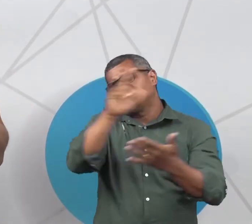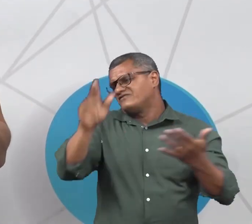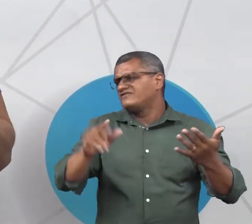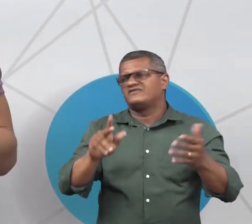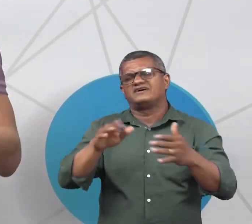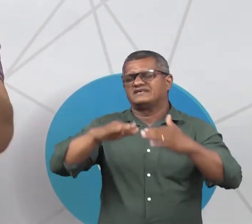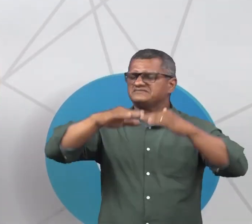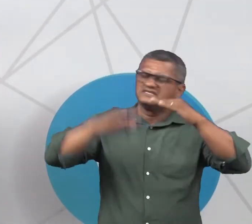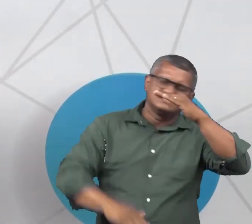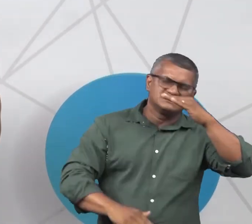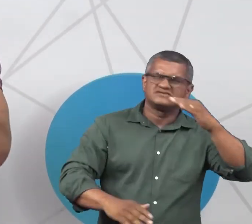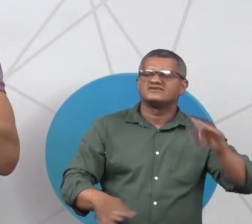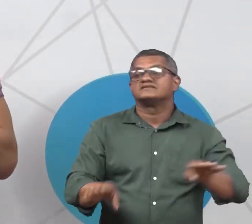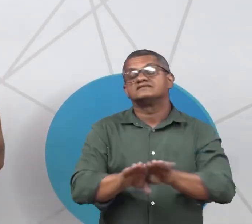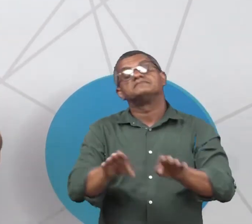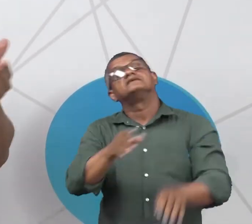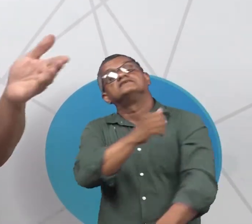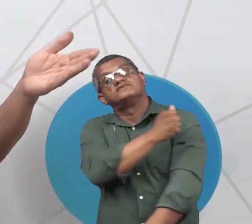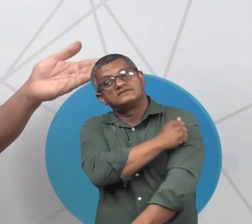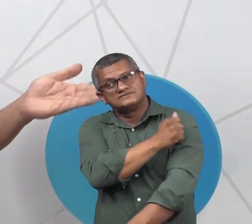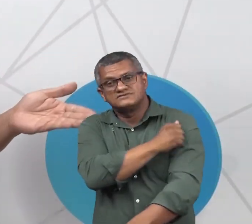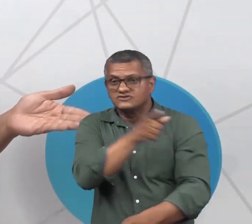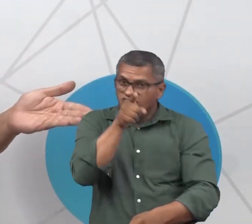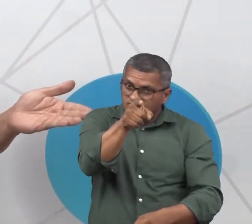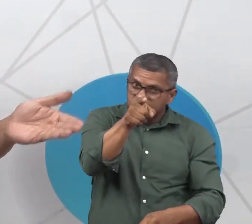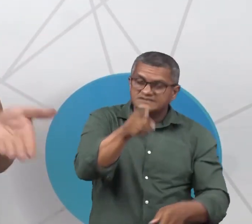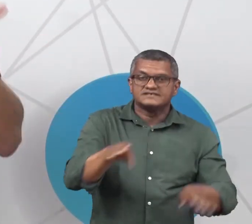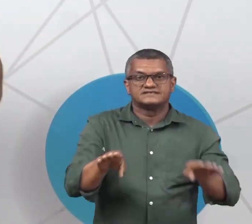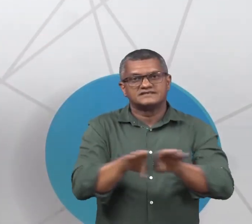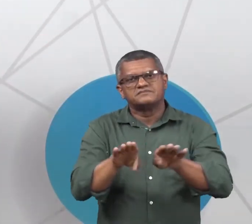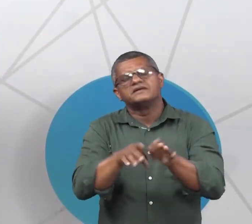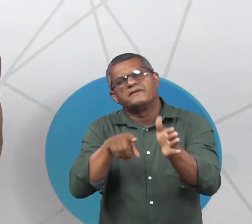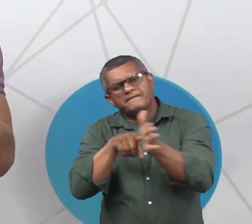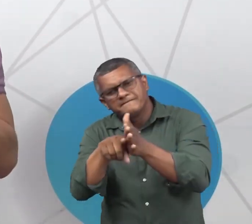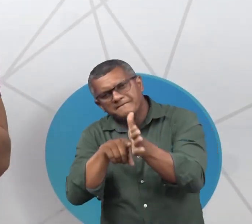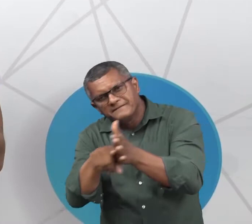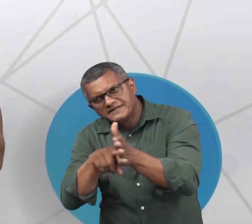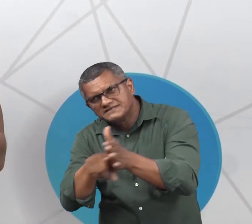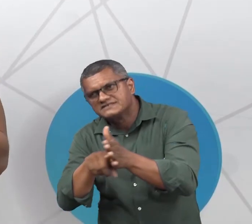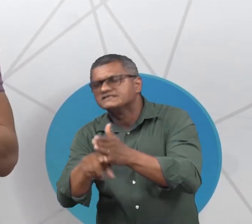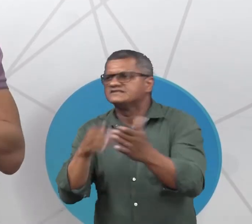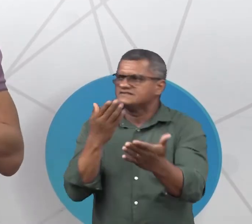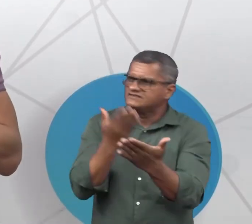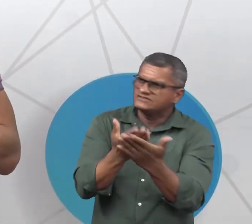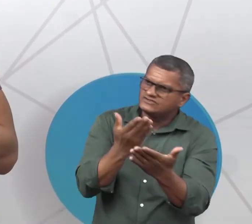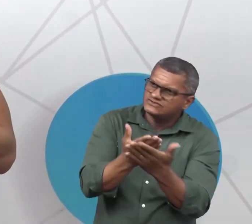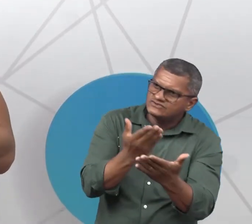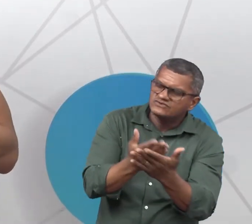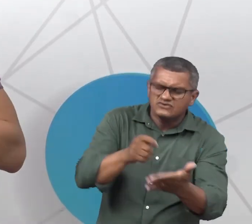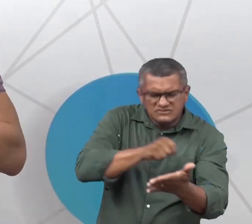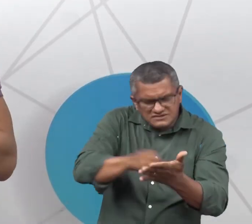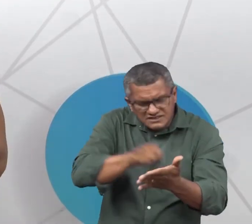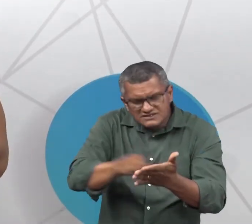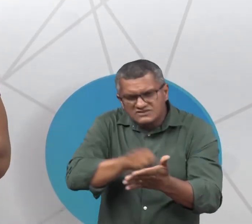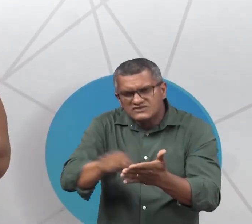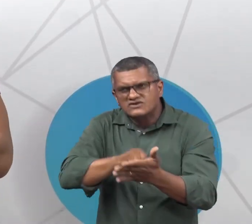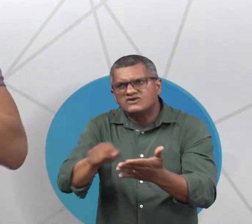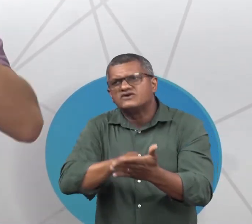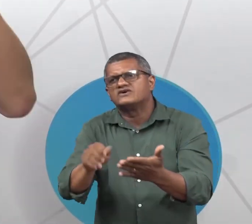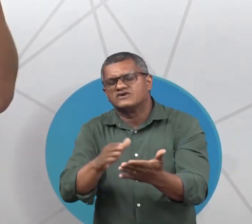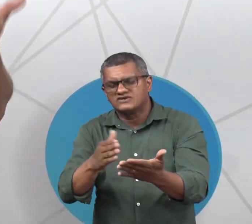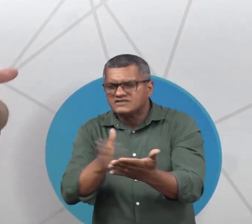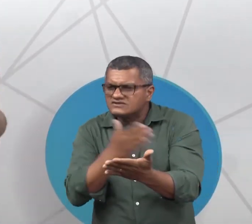de gênero. Inclusive, caro aluno, eu proponho a você, pesquise, estude, faça anotações no seu